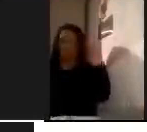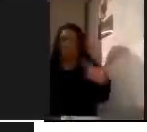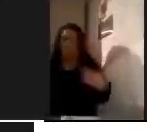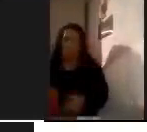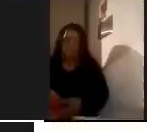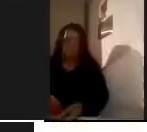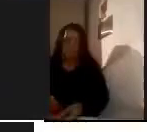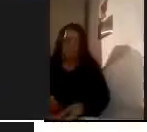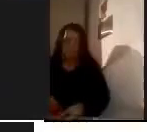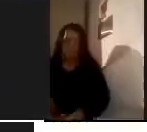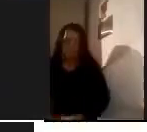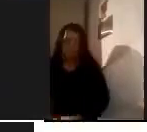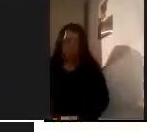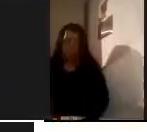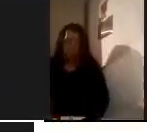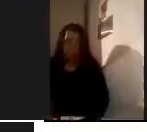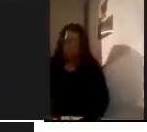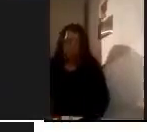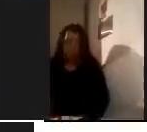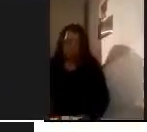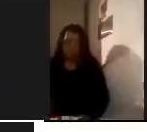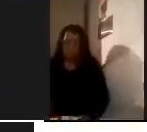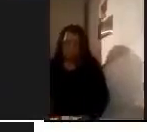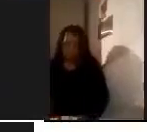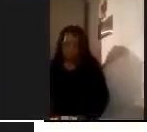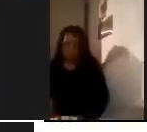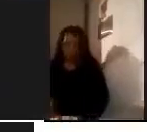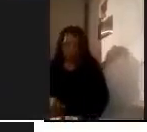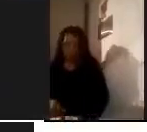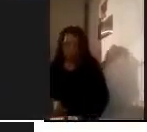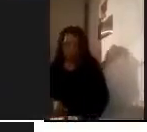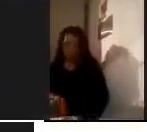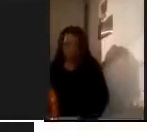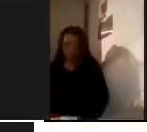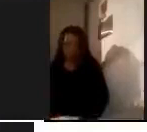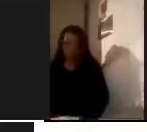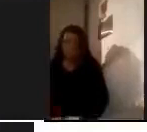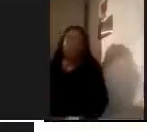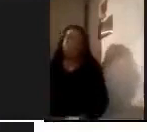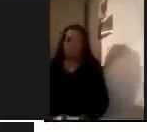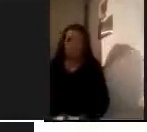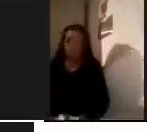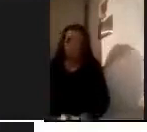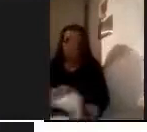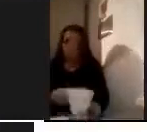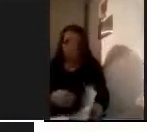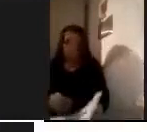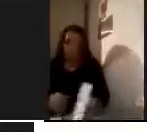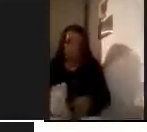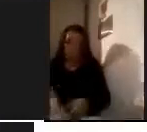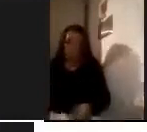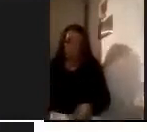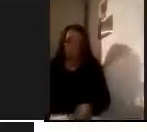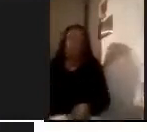A gente não usa compressa quente pelo simples motivo de que, se esse leite estiver começando a